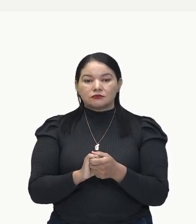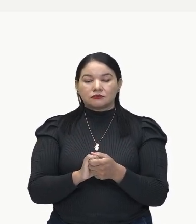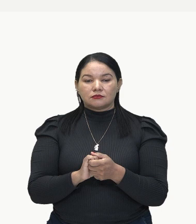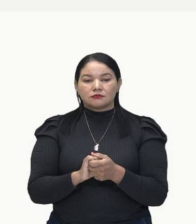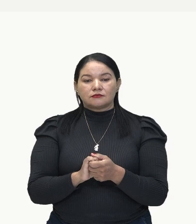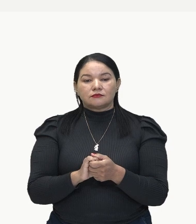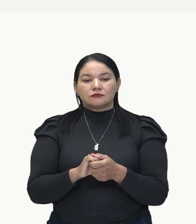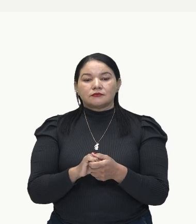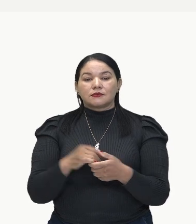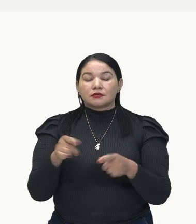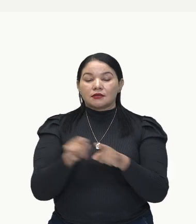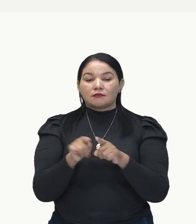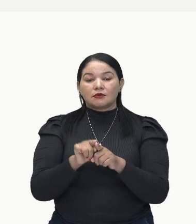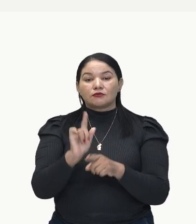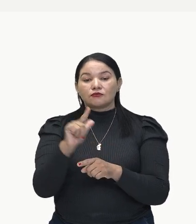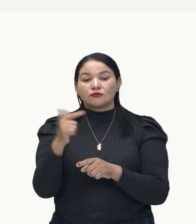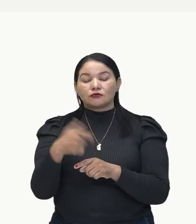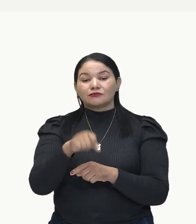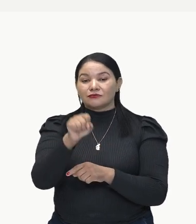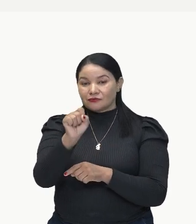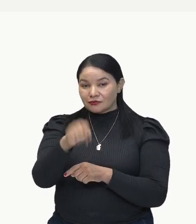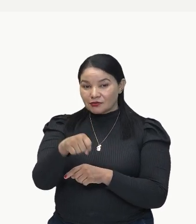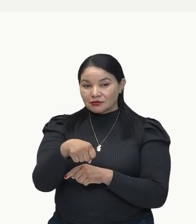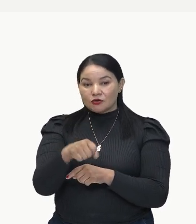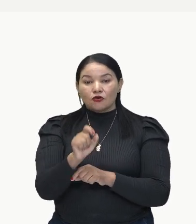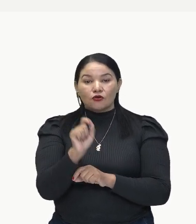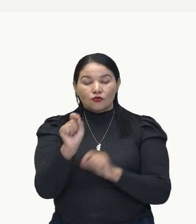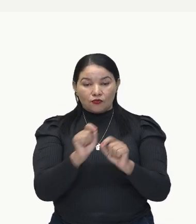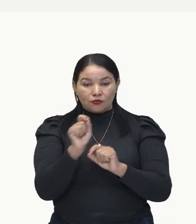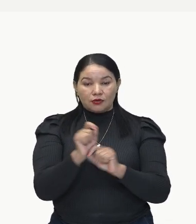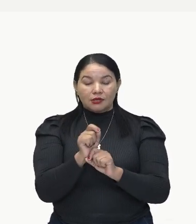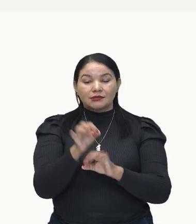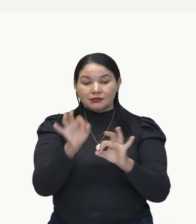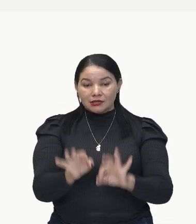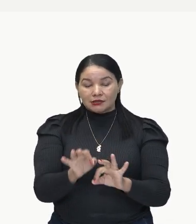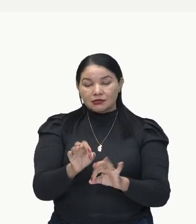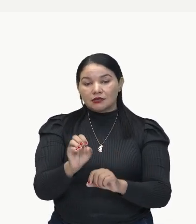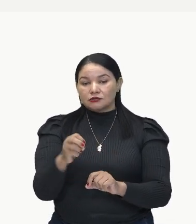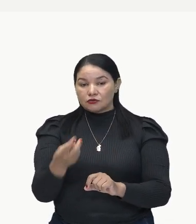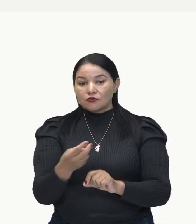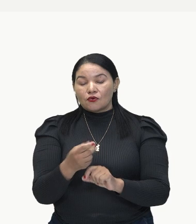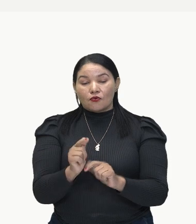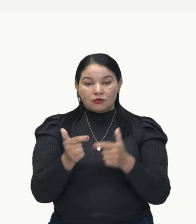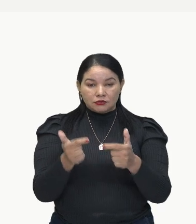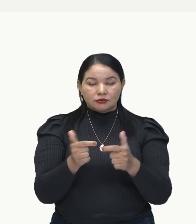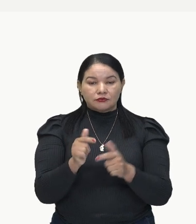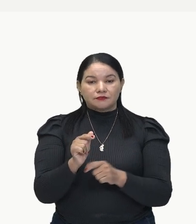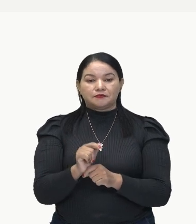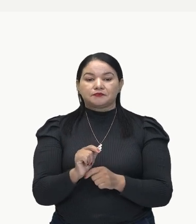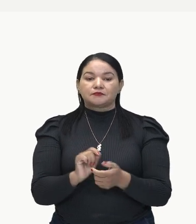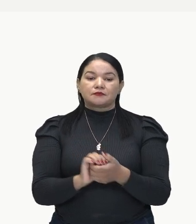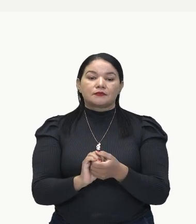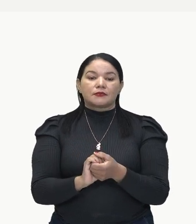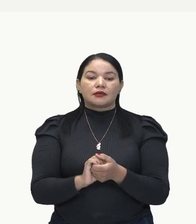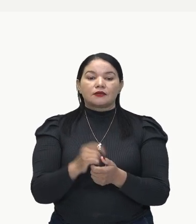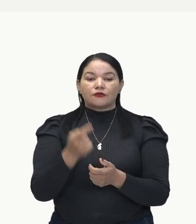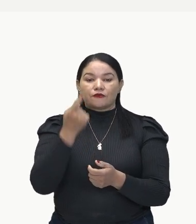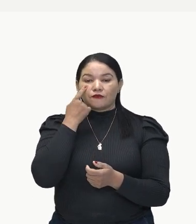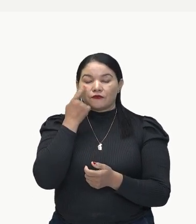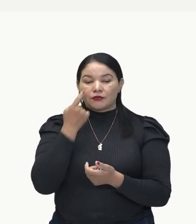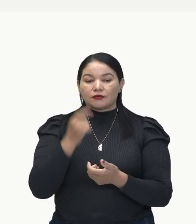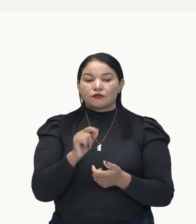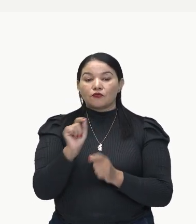o de afirmação indica a certeza ou a confirmação da ação. O mais conhecido, obviamente, é